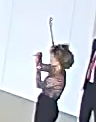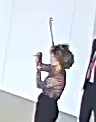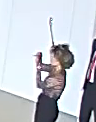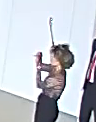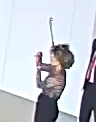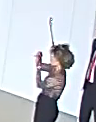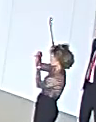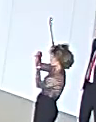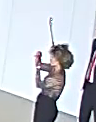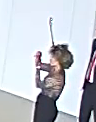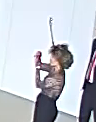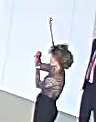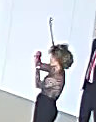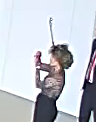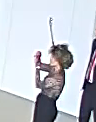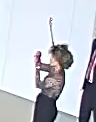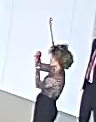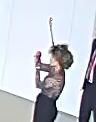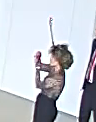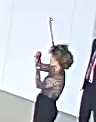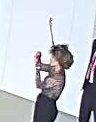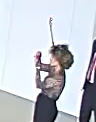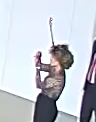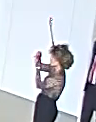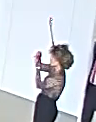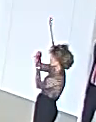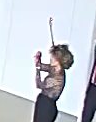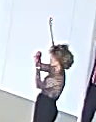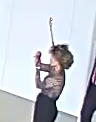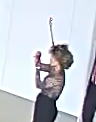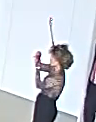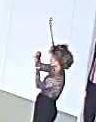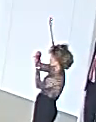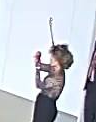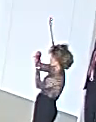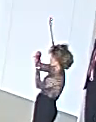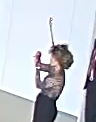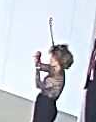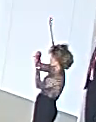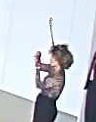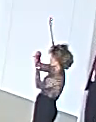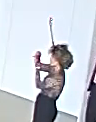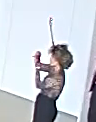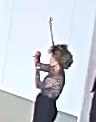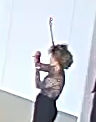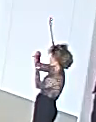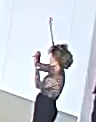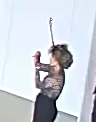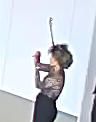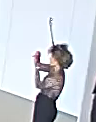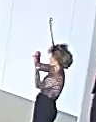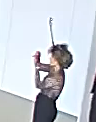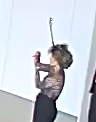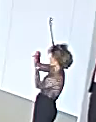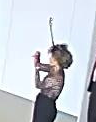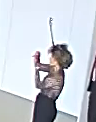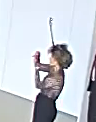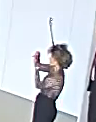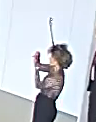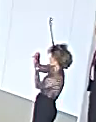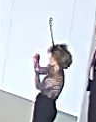estado do Acre. Né? E eu estive recentemente na instituição, lá no bairro Arão